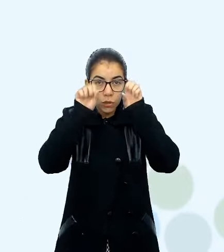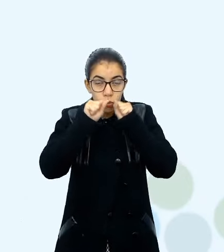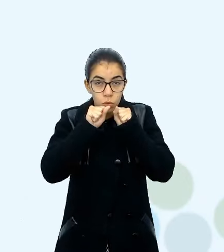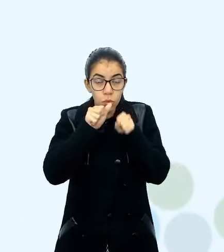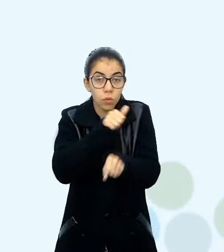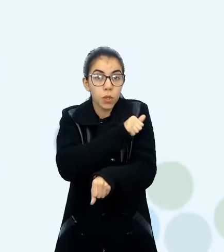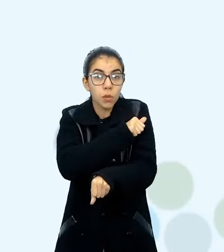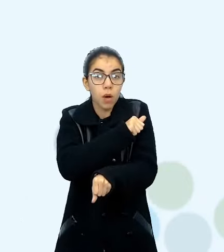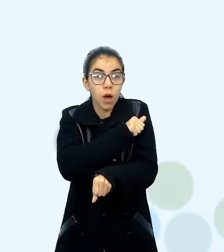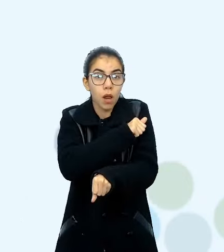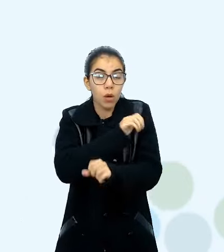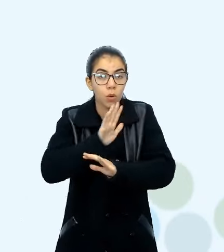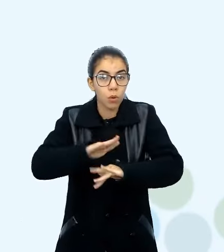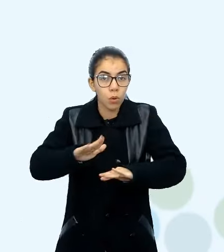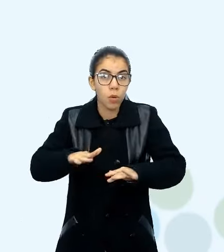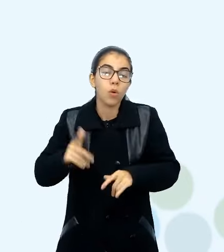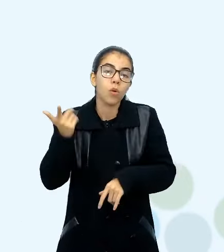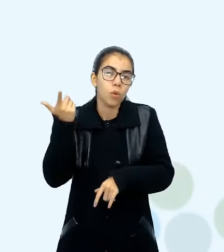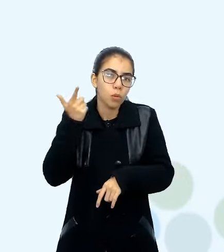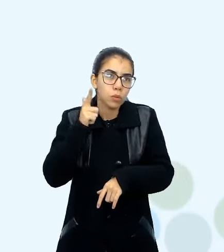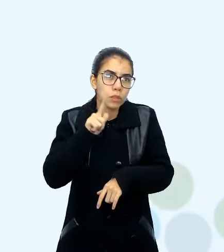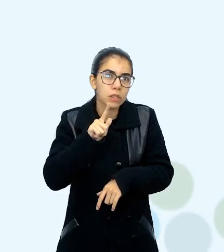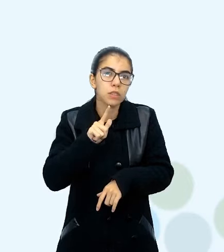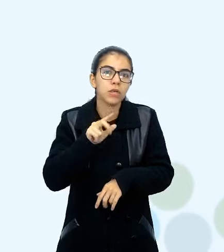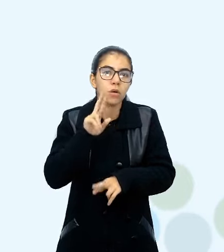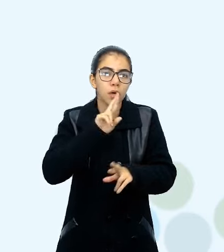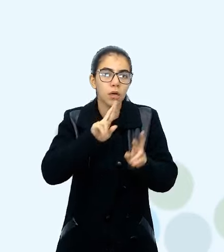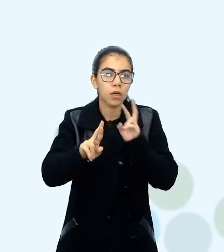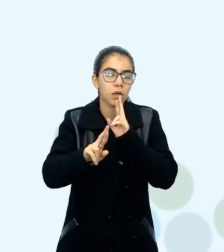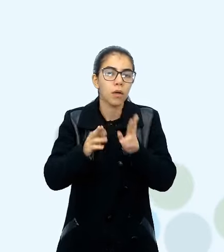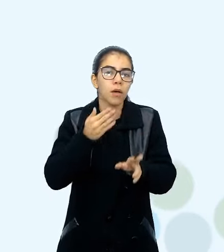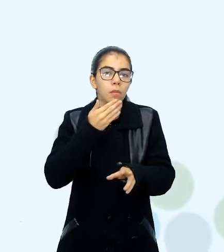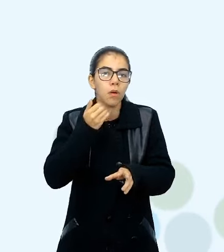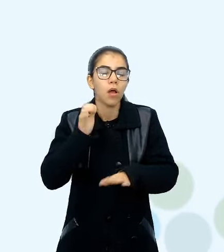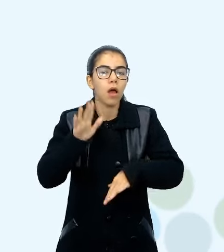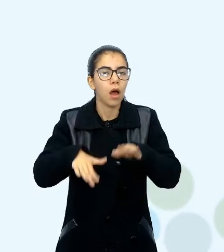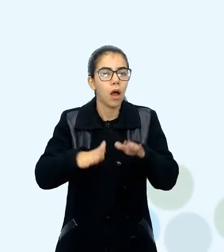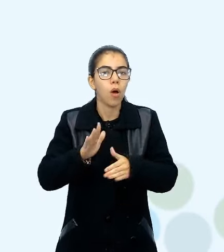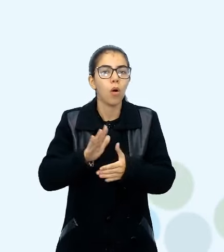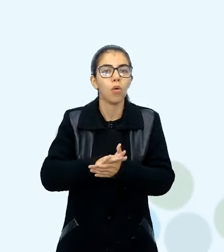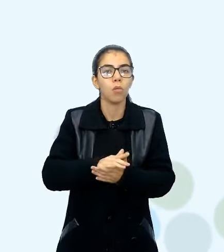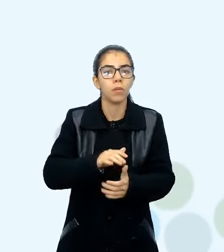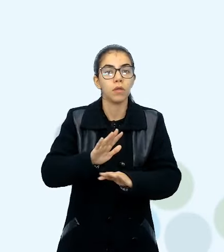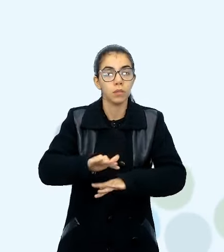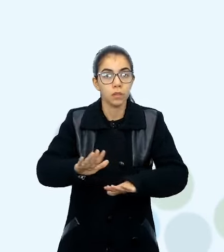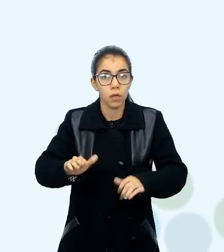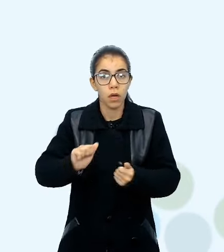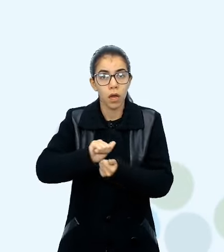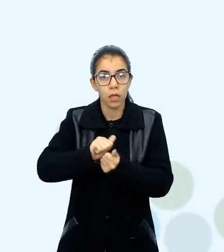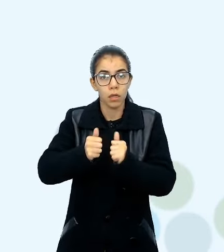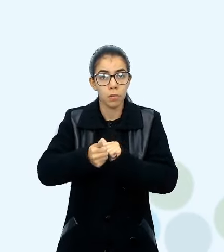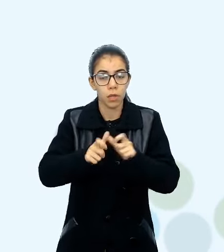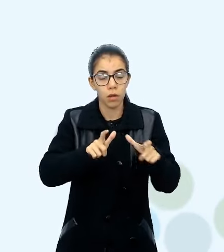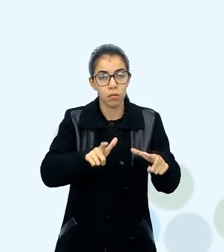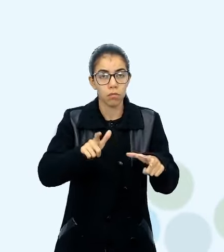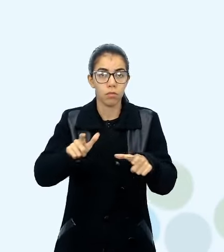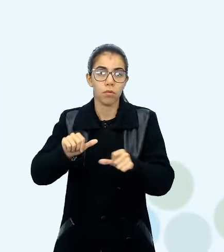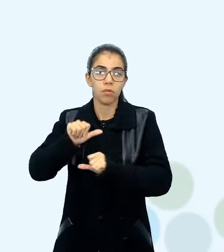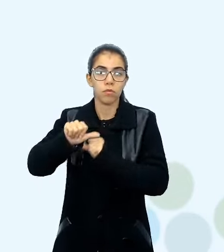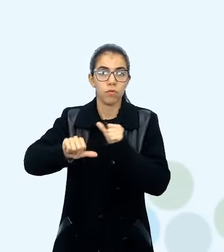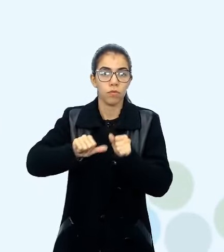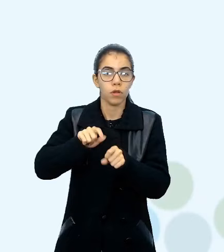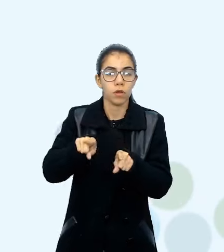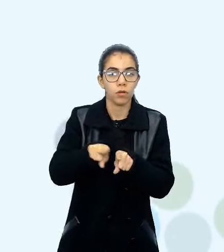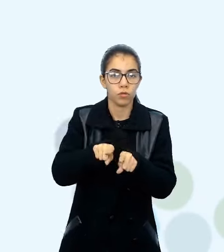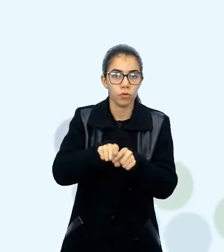na verdade, são crianças que precisam, né, às vezes de um tempo diferente, né, ver como ela responde. Às